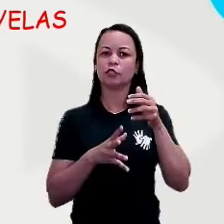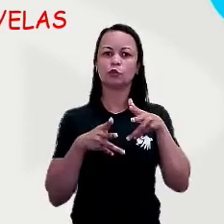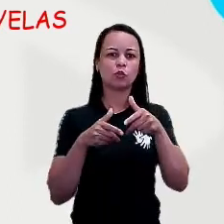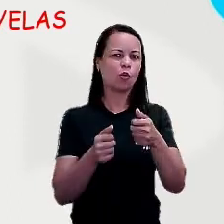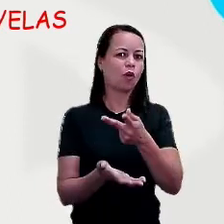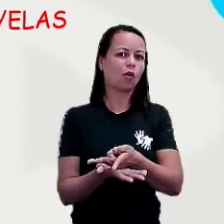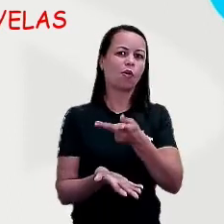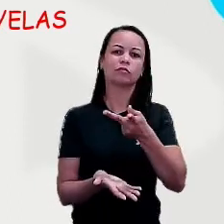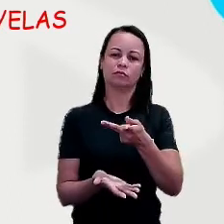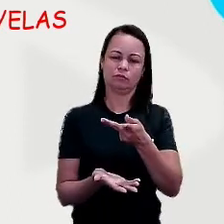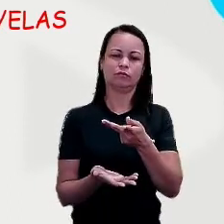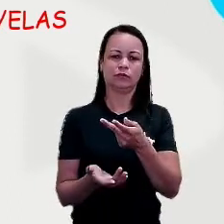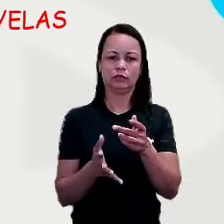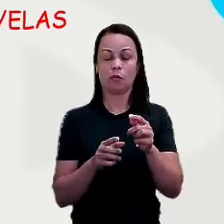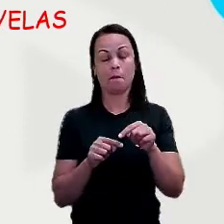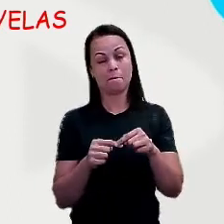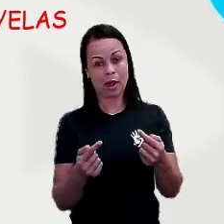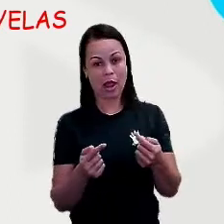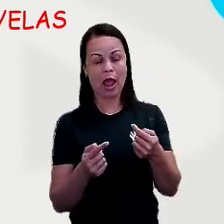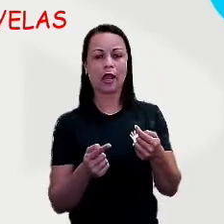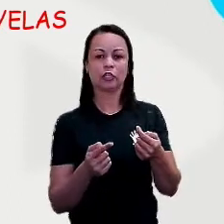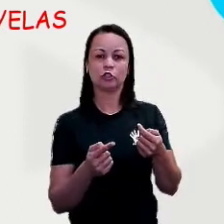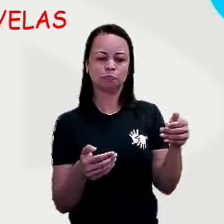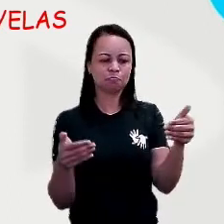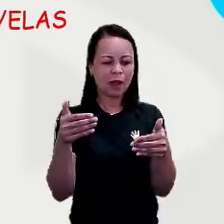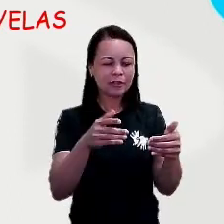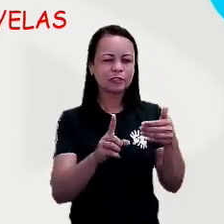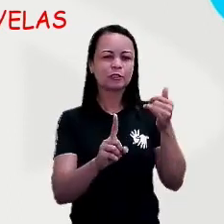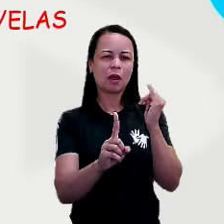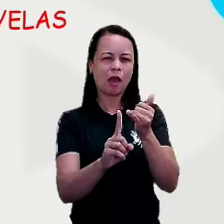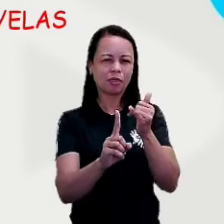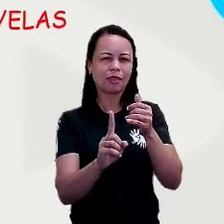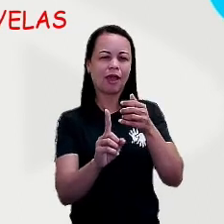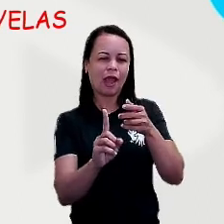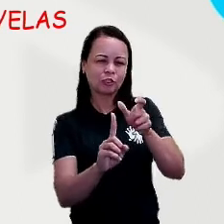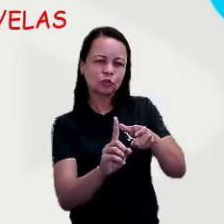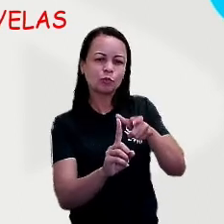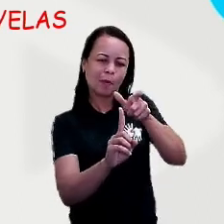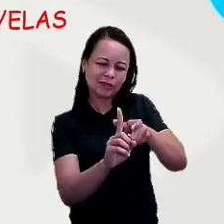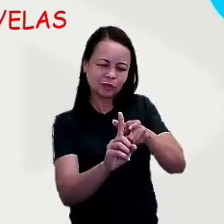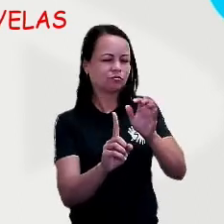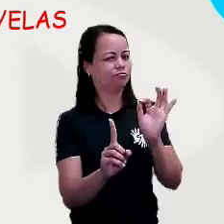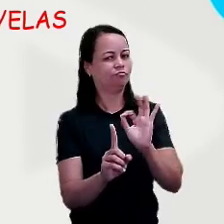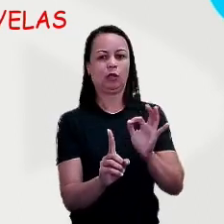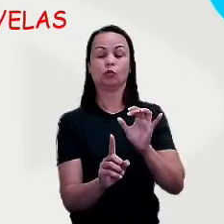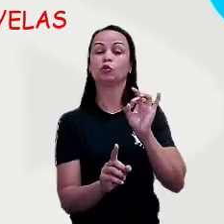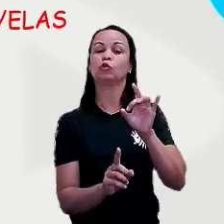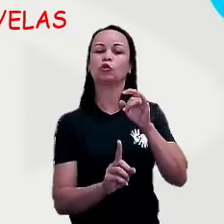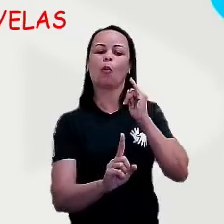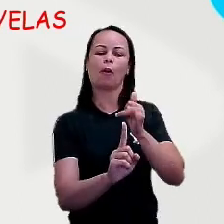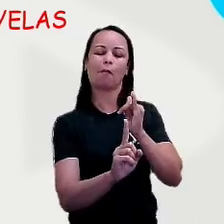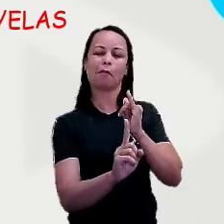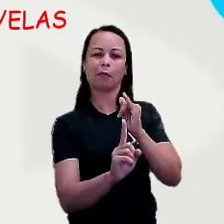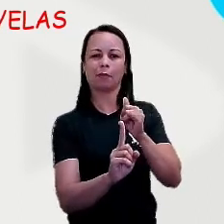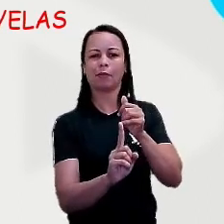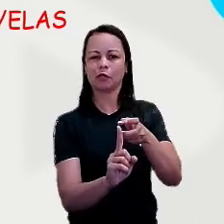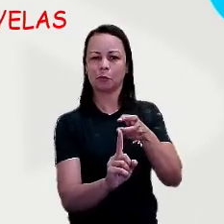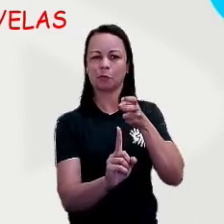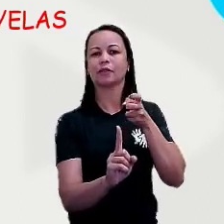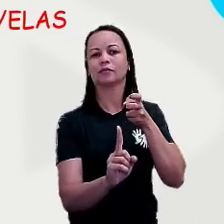acontecimentos, porém, não participa da história. Ele não é um personagem. Esse tipo de narrador